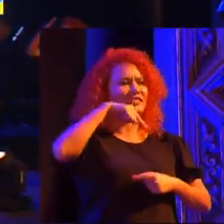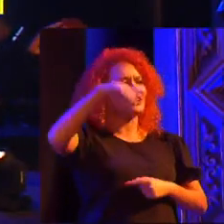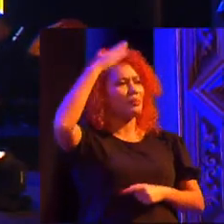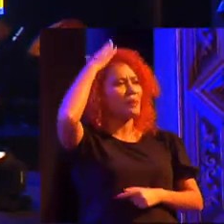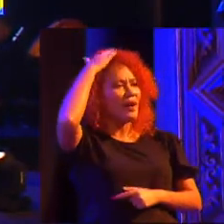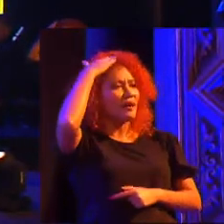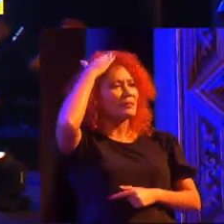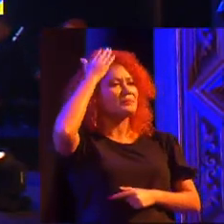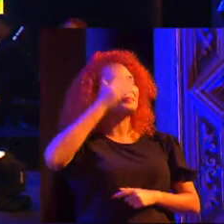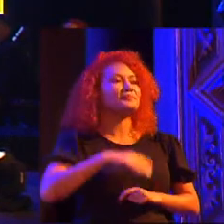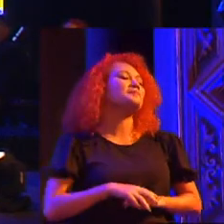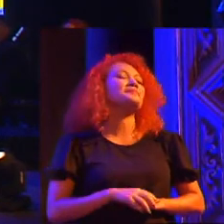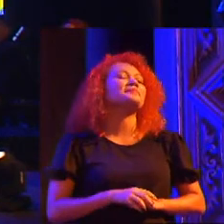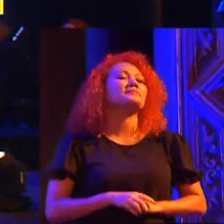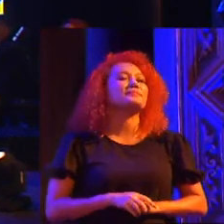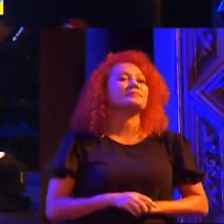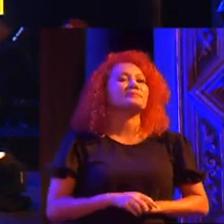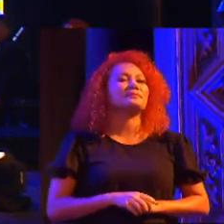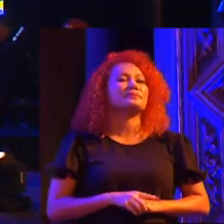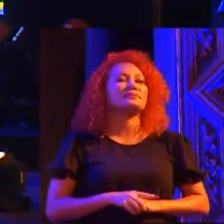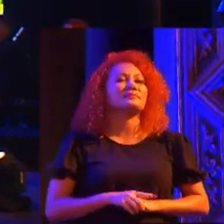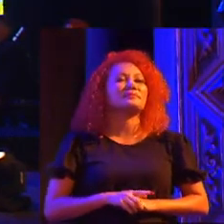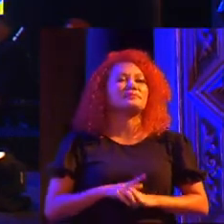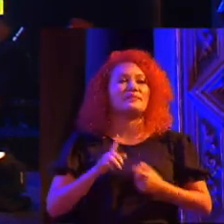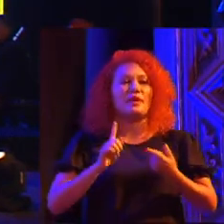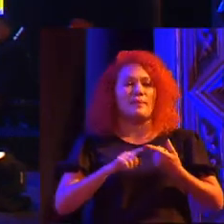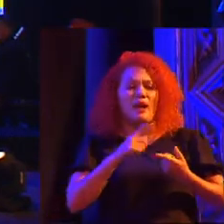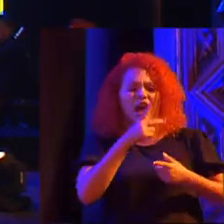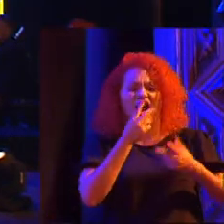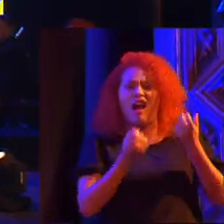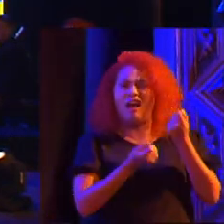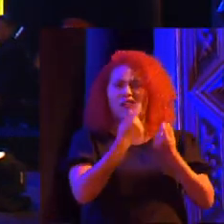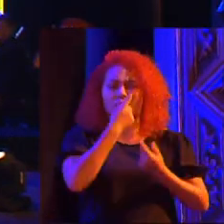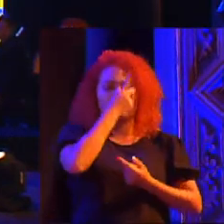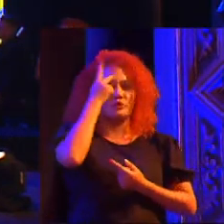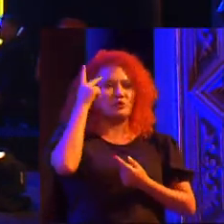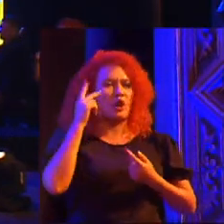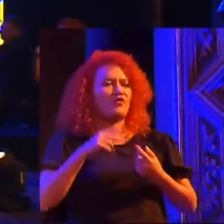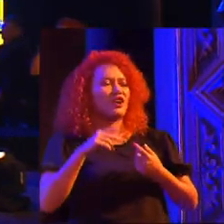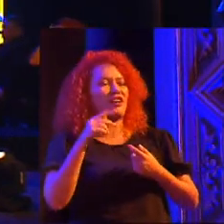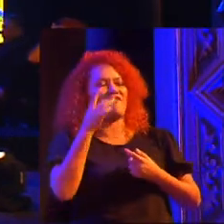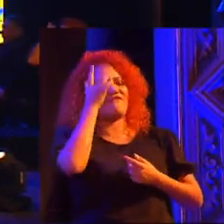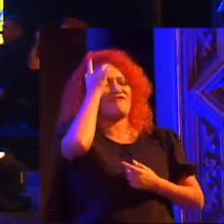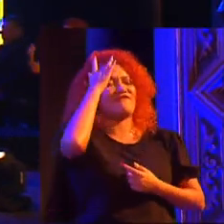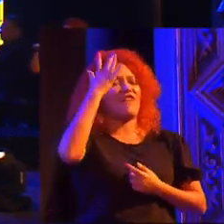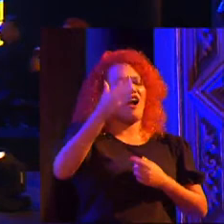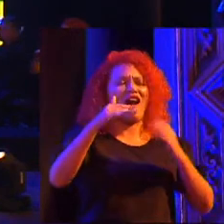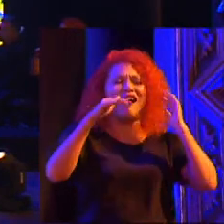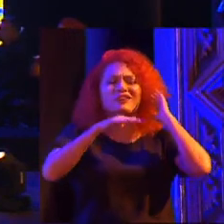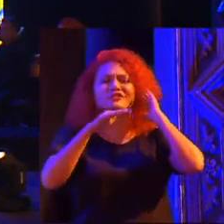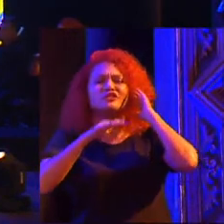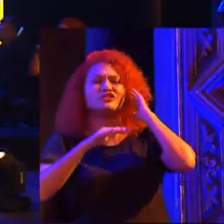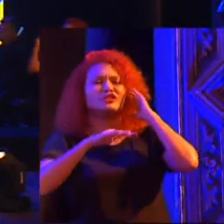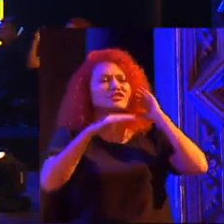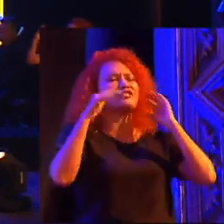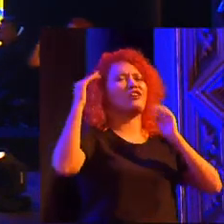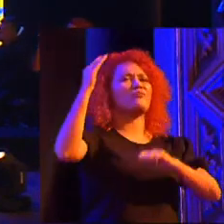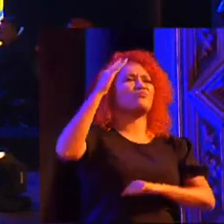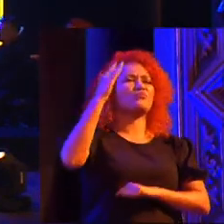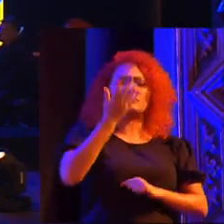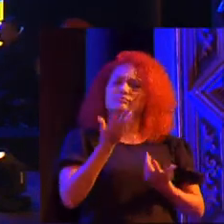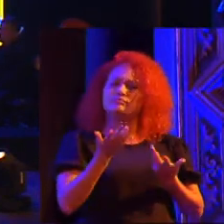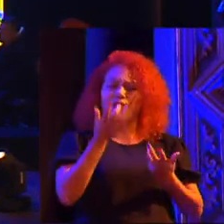reconhecidos. Ao contrário do que muita gente pensa, ser DJ de aparelhagem não é tão fácil, não. Por isso que hoje esse